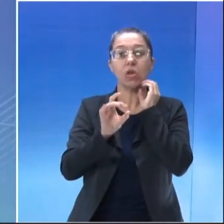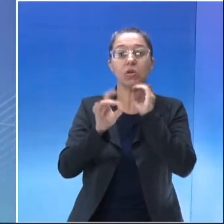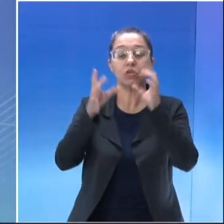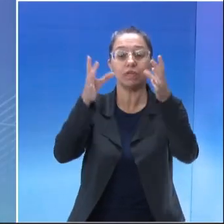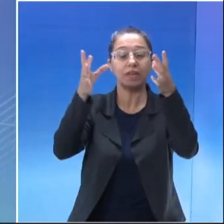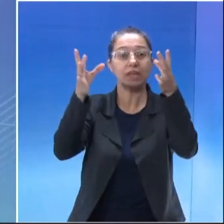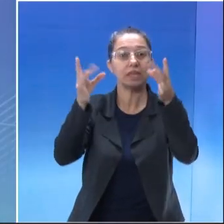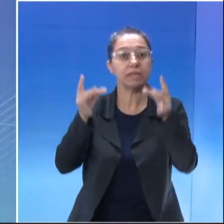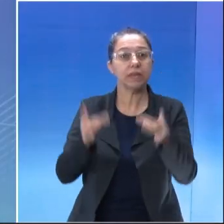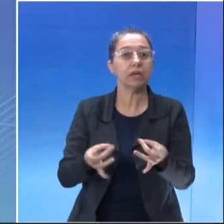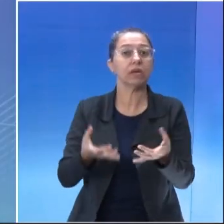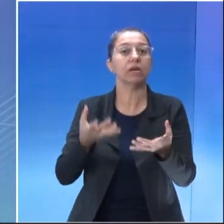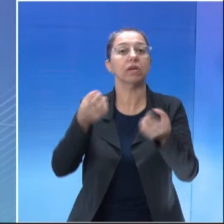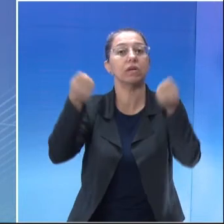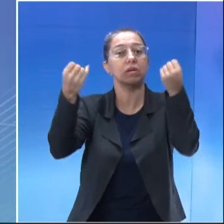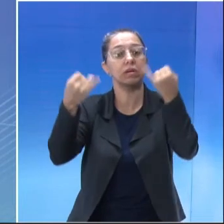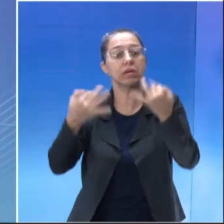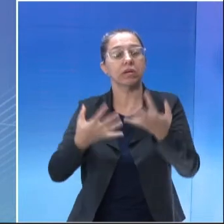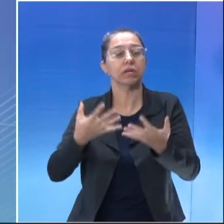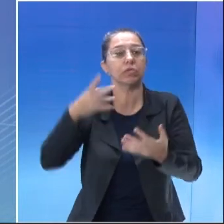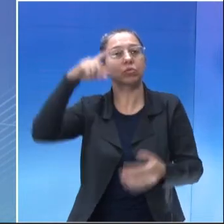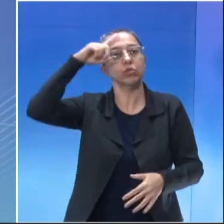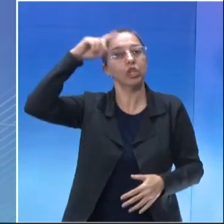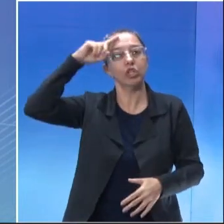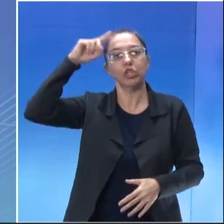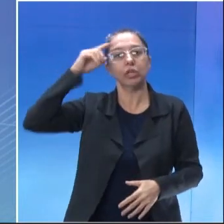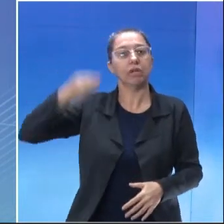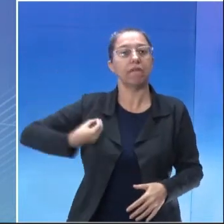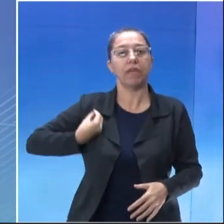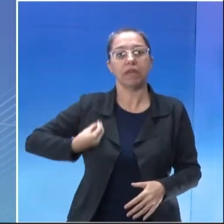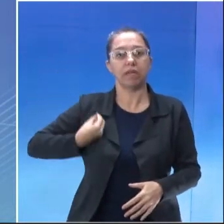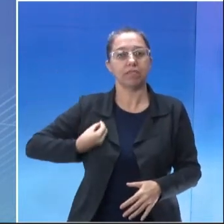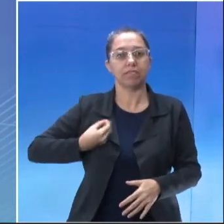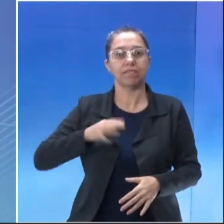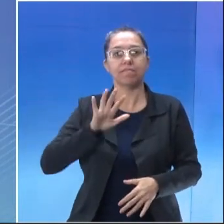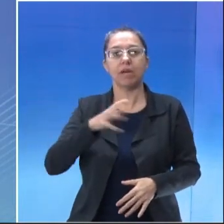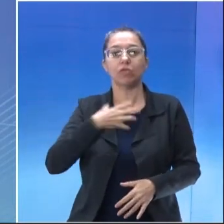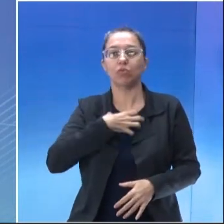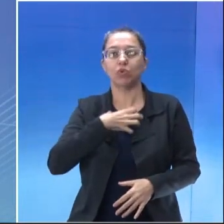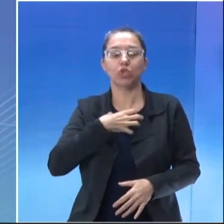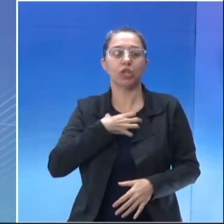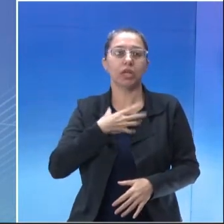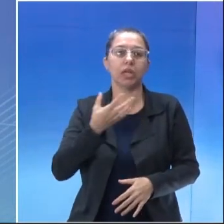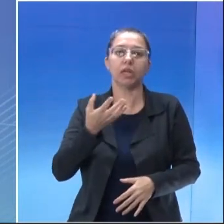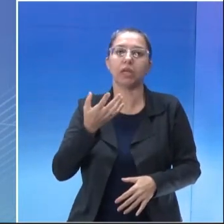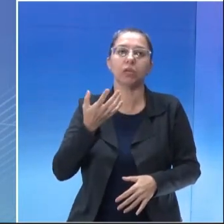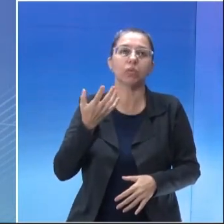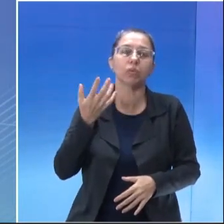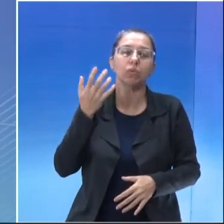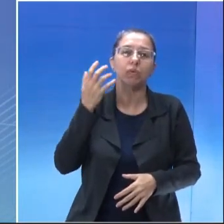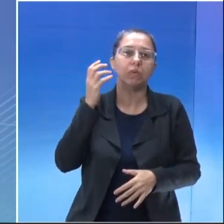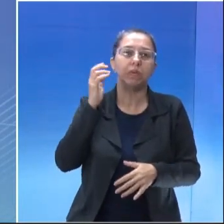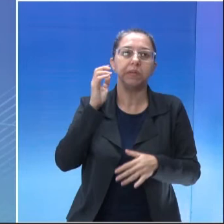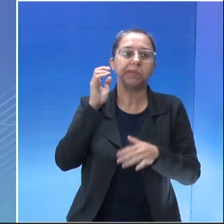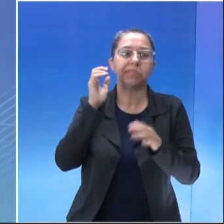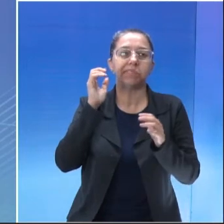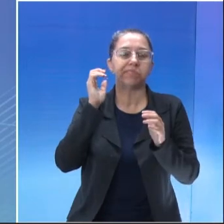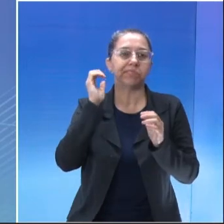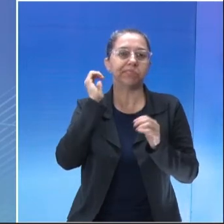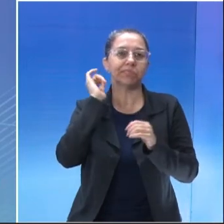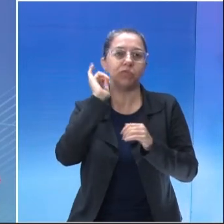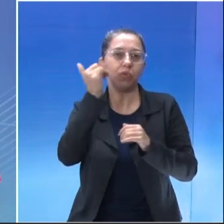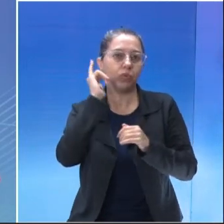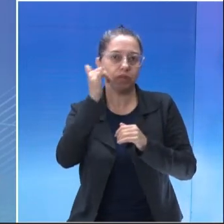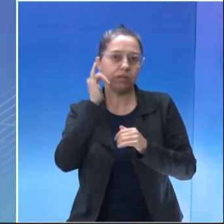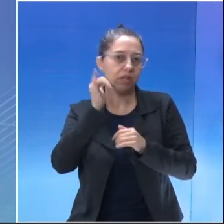narra os fatos do cotidiano da nossa vida, mas de uma forma bem narrativa, né? Não descritiva, né? Para